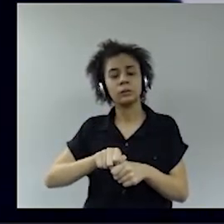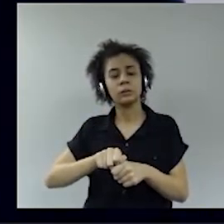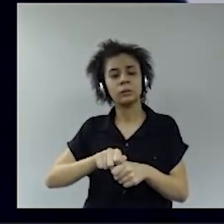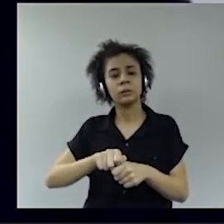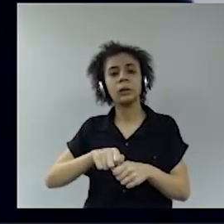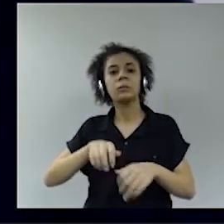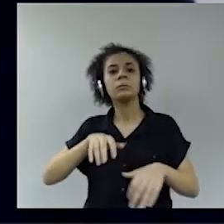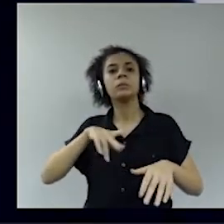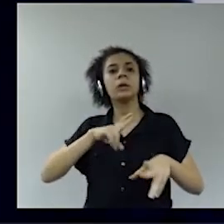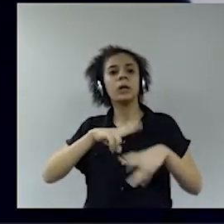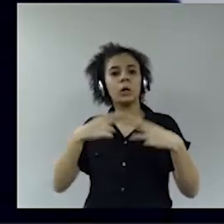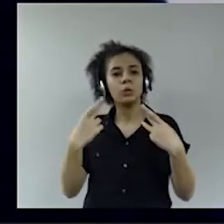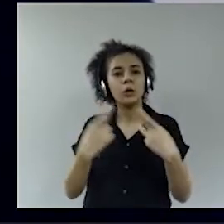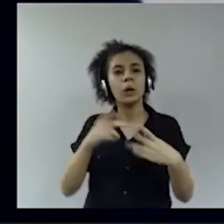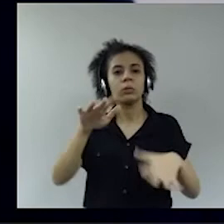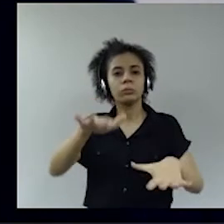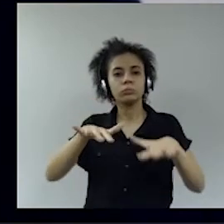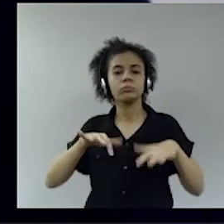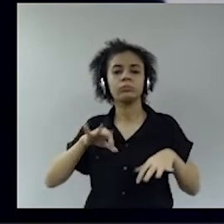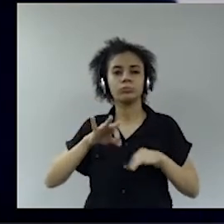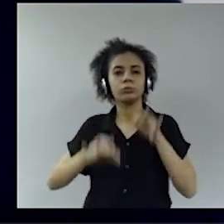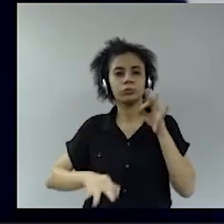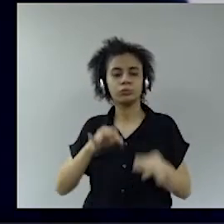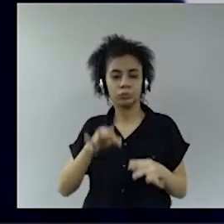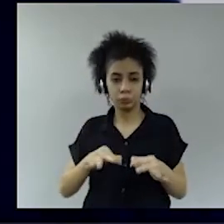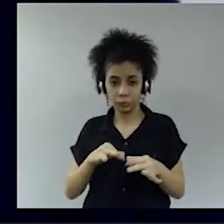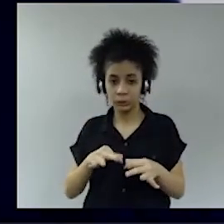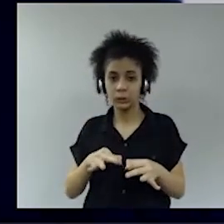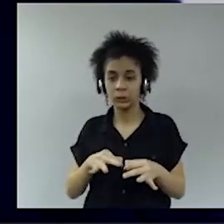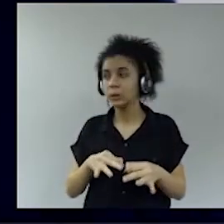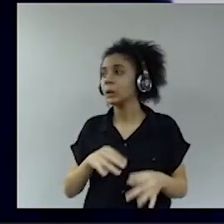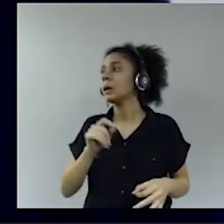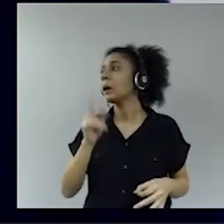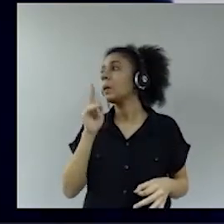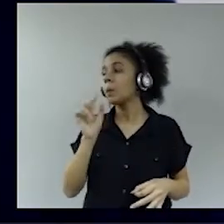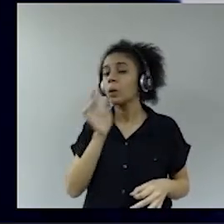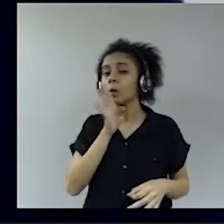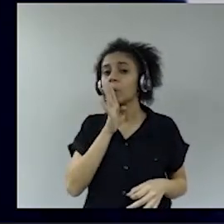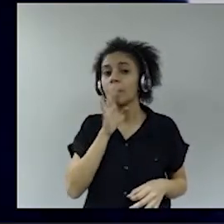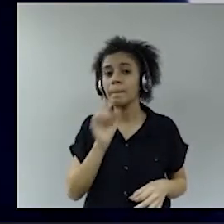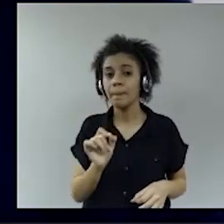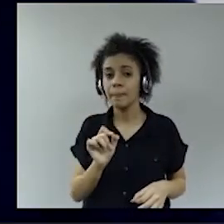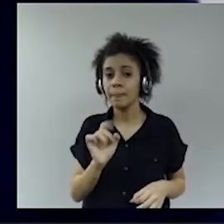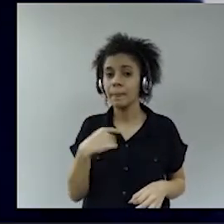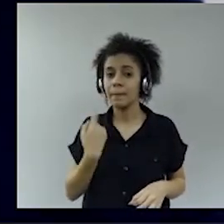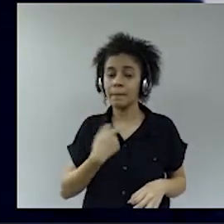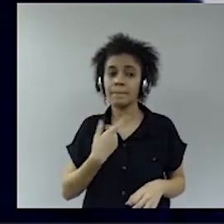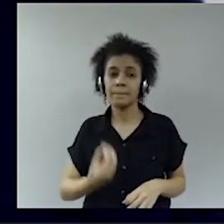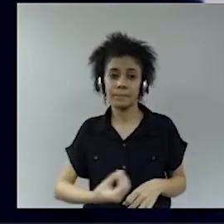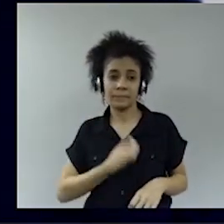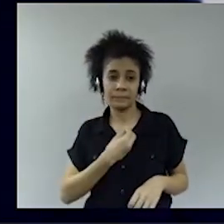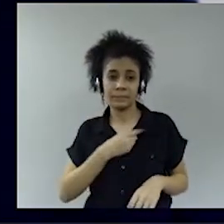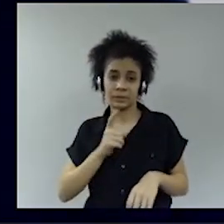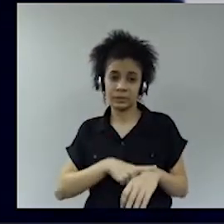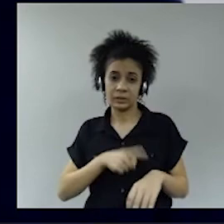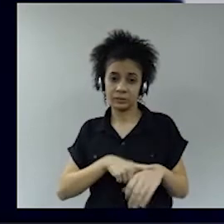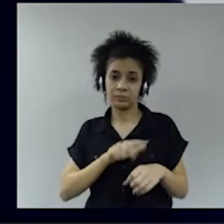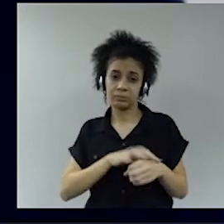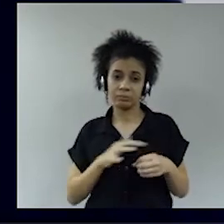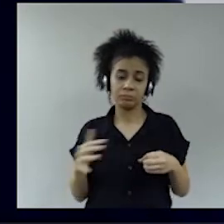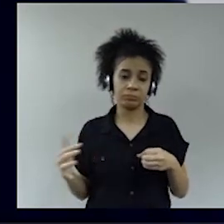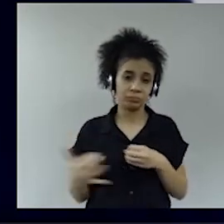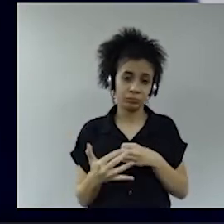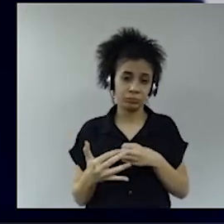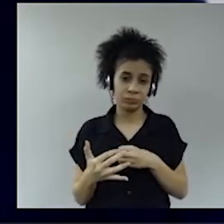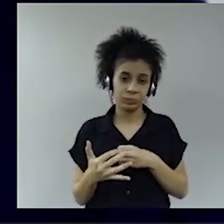sessões do Tribunal do Júri. É imperioso reconhecer que vivemos tempos de pandemia e